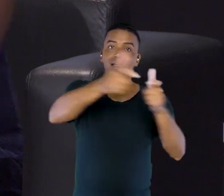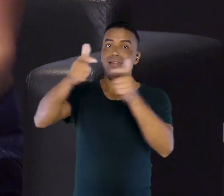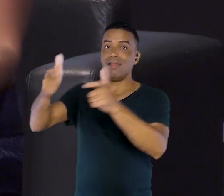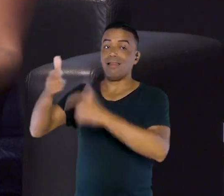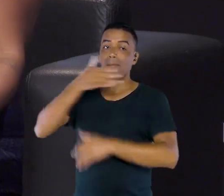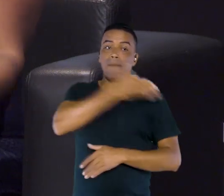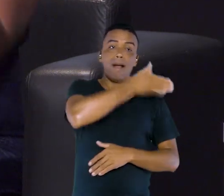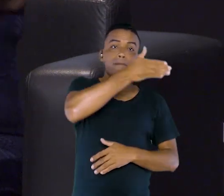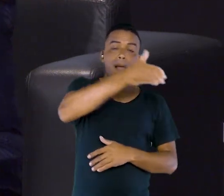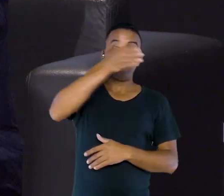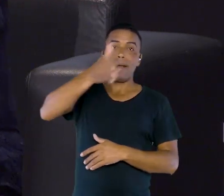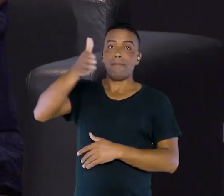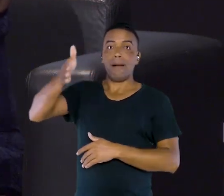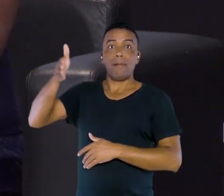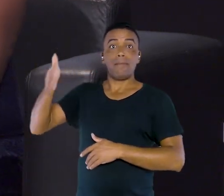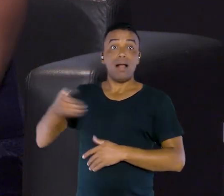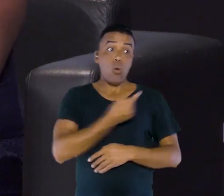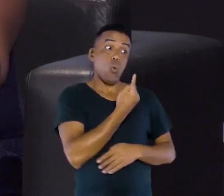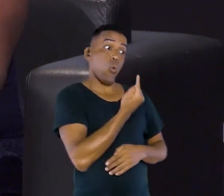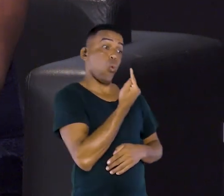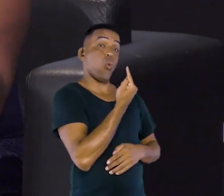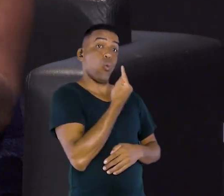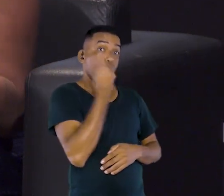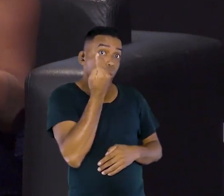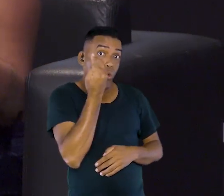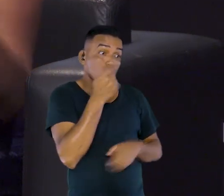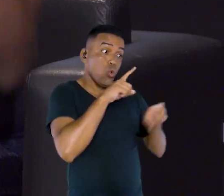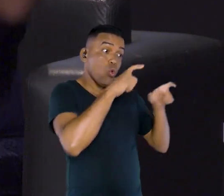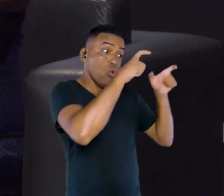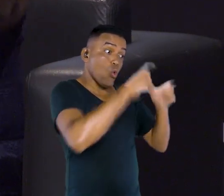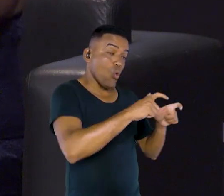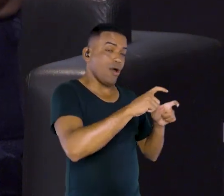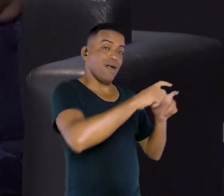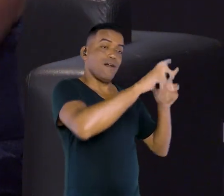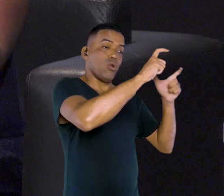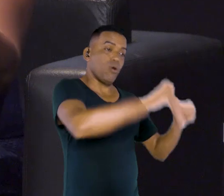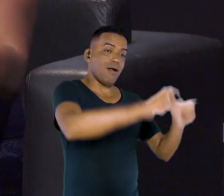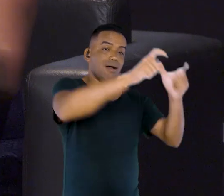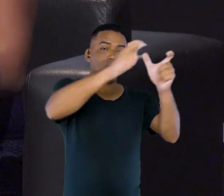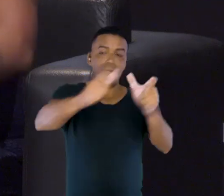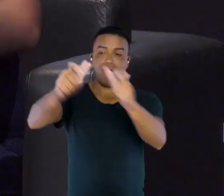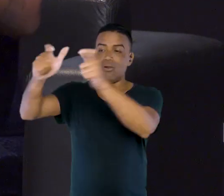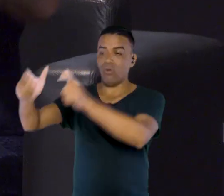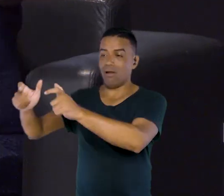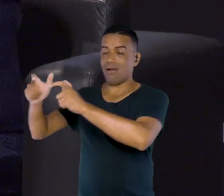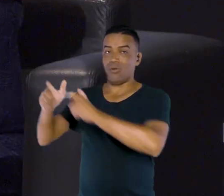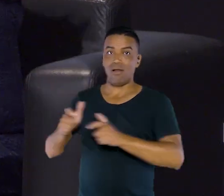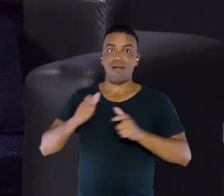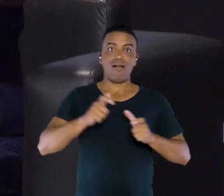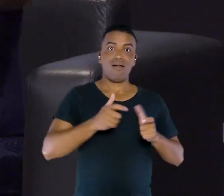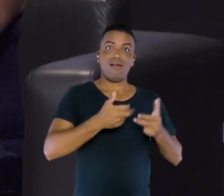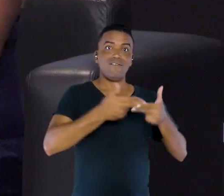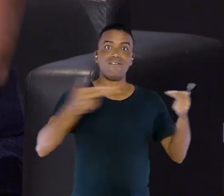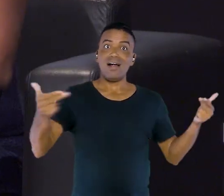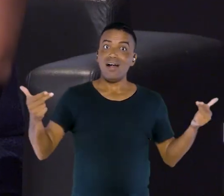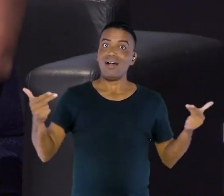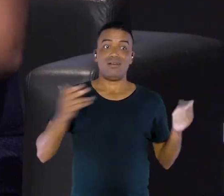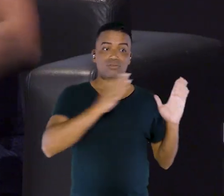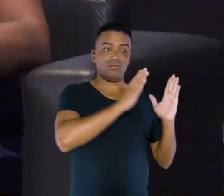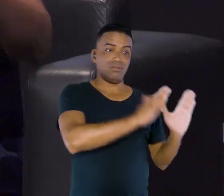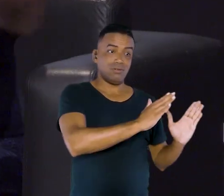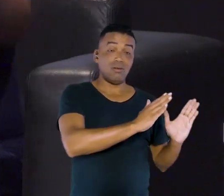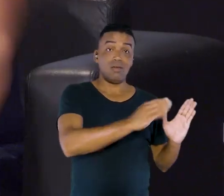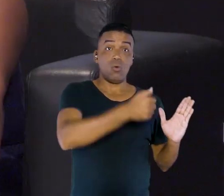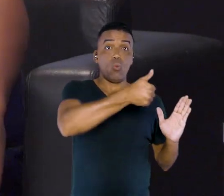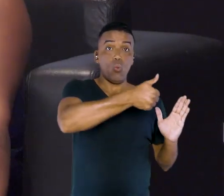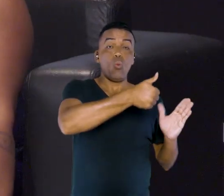outro sítio, outro dia ela vai para outro sítio. Não é em um lugar, né? São diferentes roças de diferentes estágios de